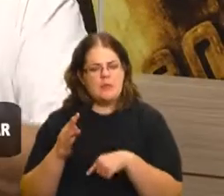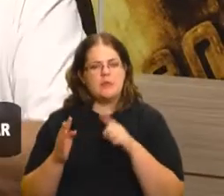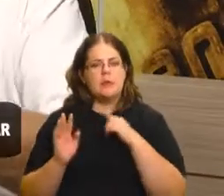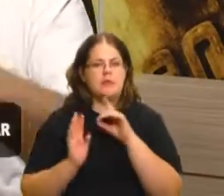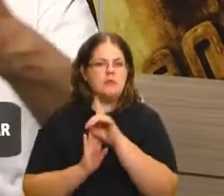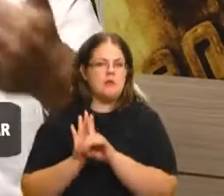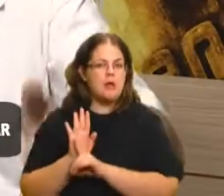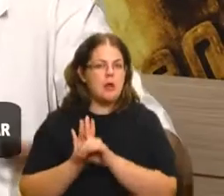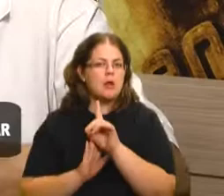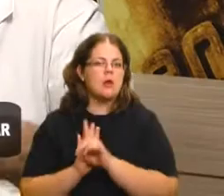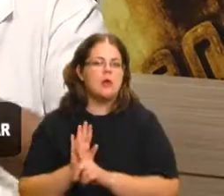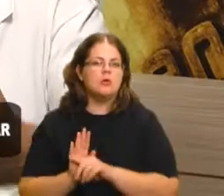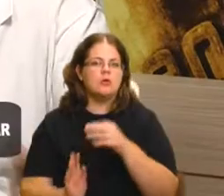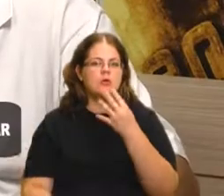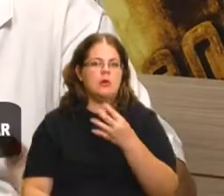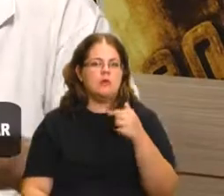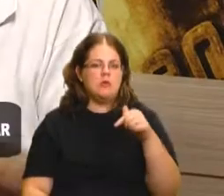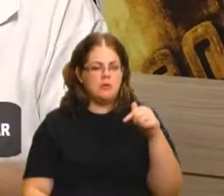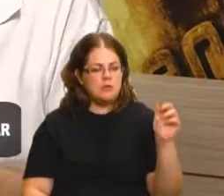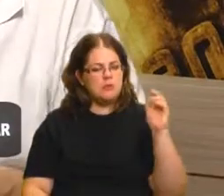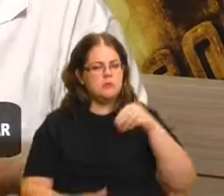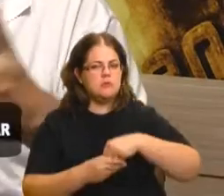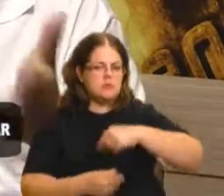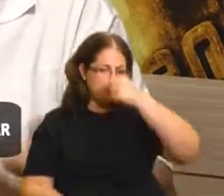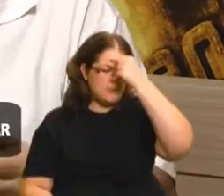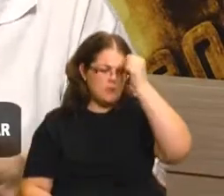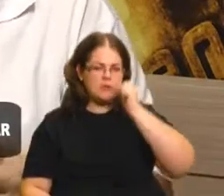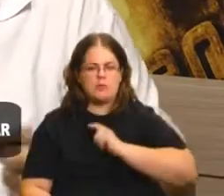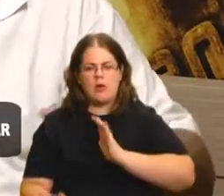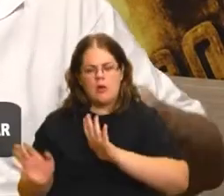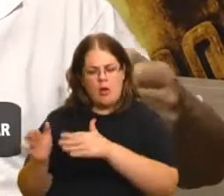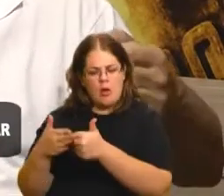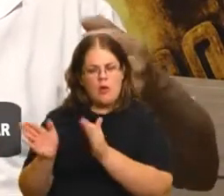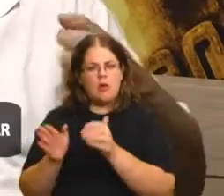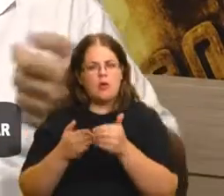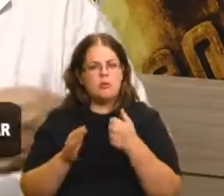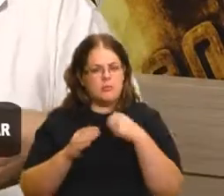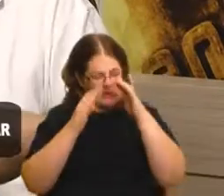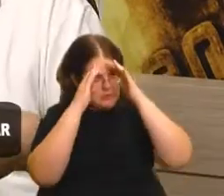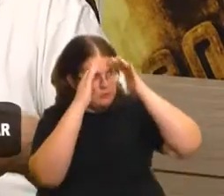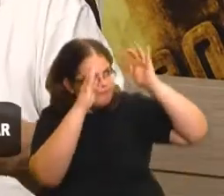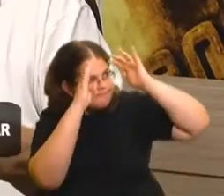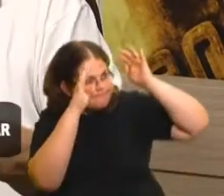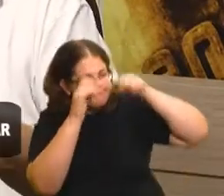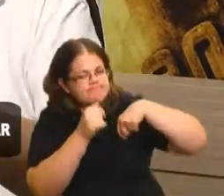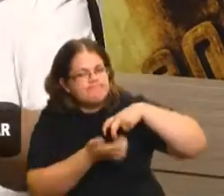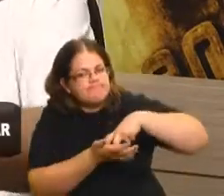havia um decreto 477 nas universidades, né? Elas estão reprimidas.